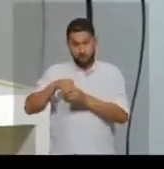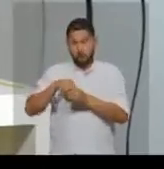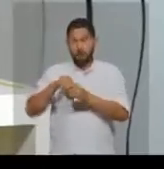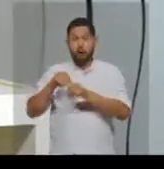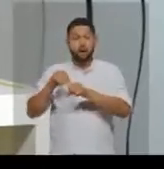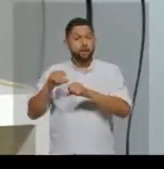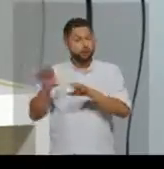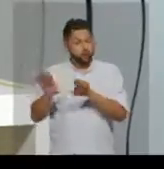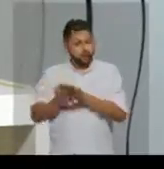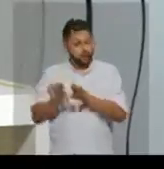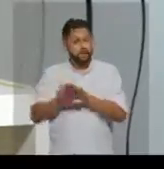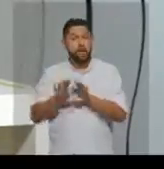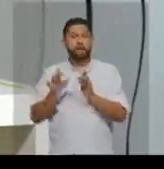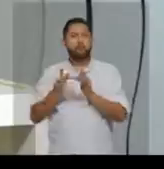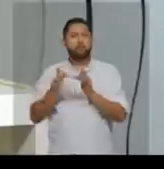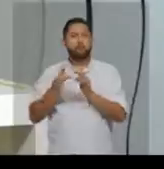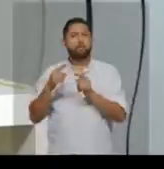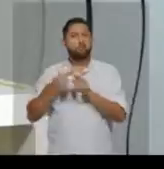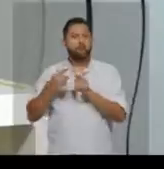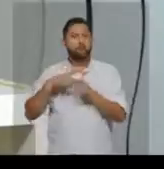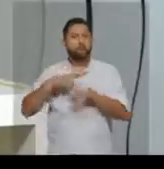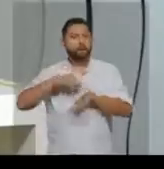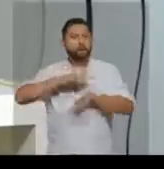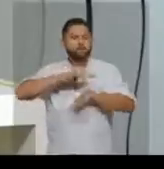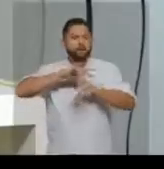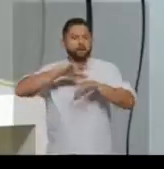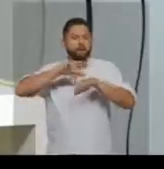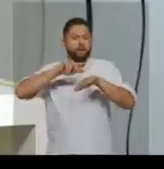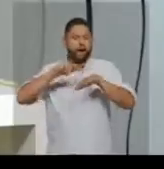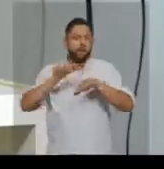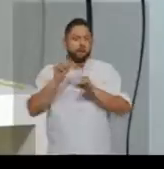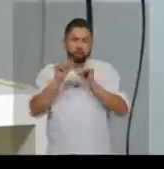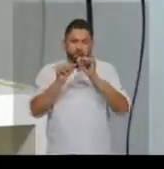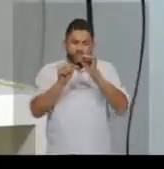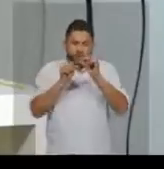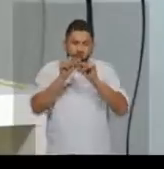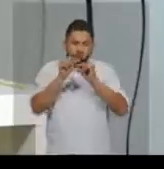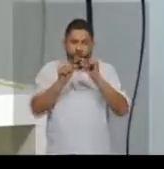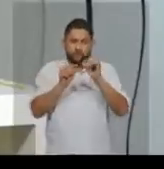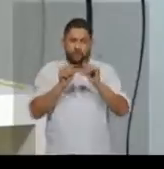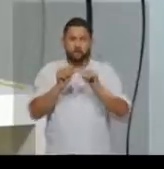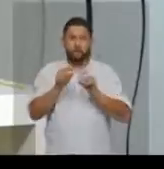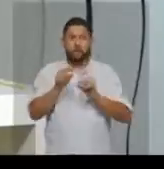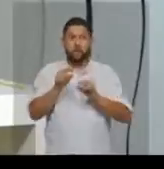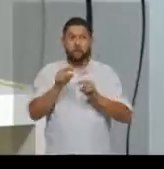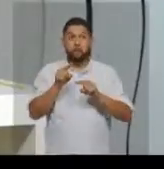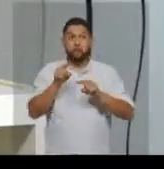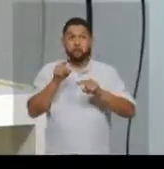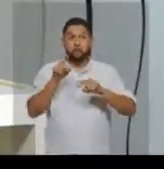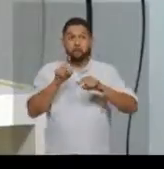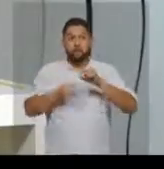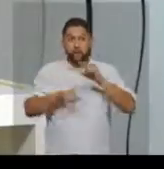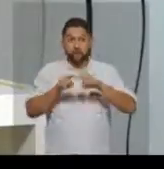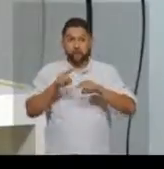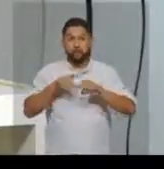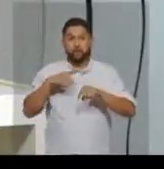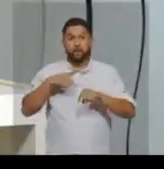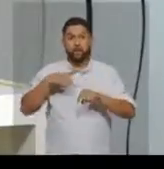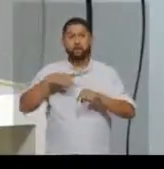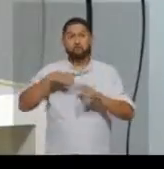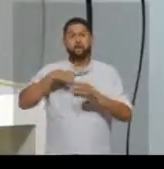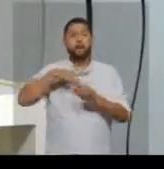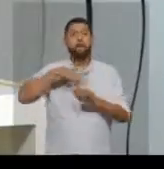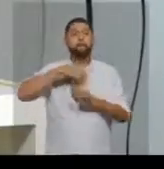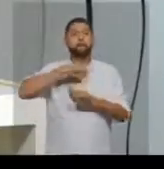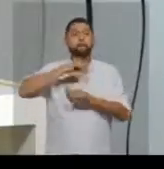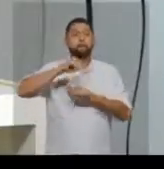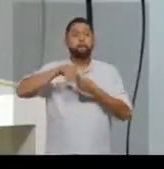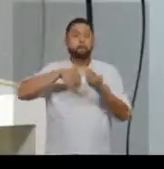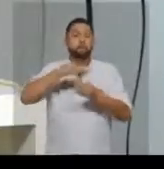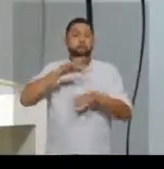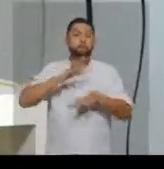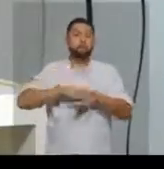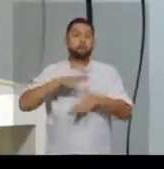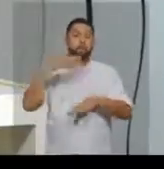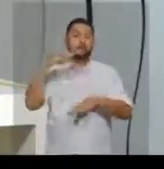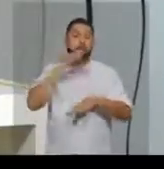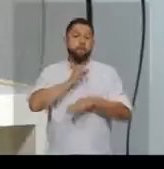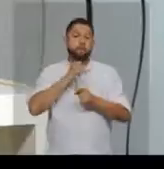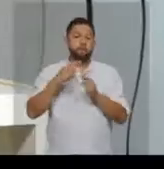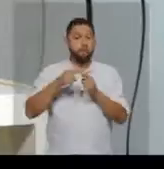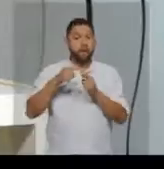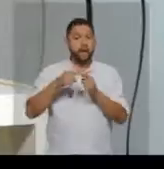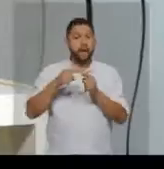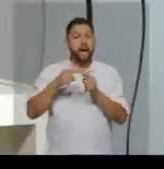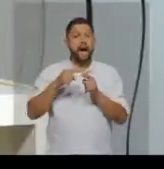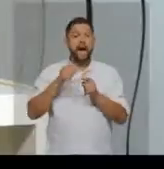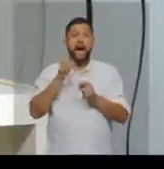contato. E aí, o que aconteceu? Essa substância, ela reagiu mais rápido, porque a água pôde ter contato com